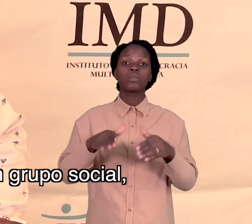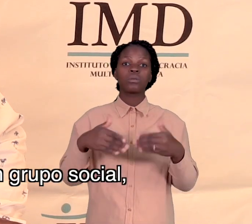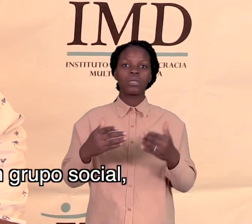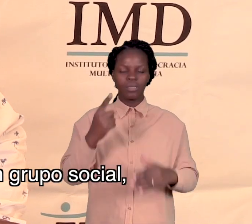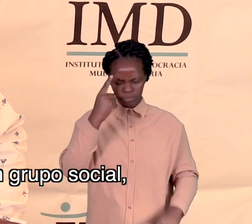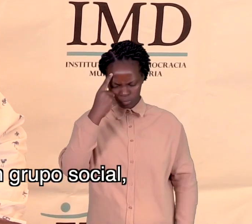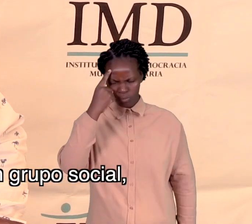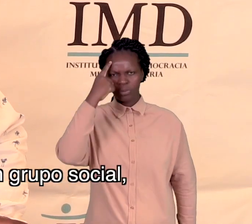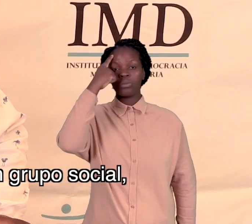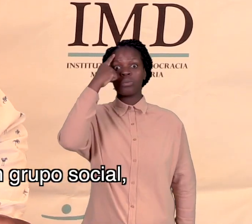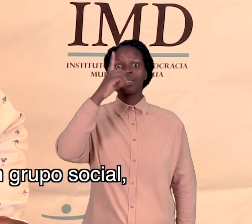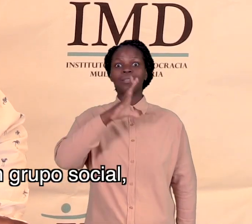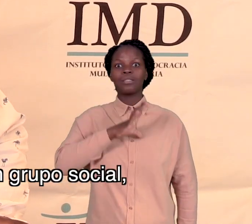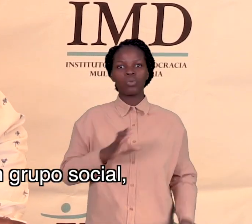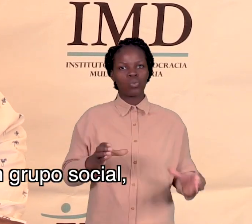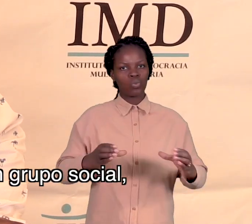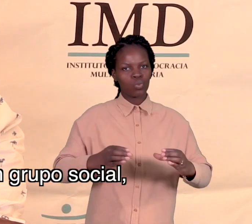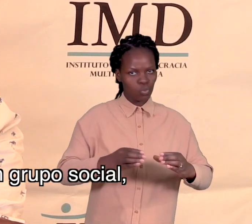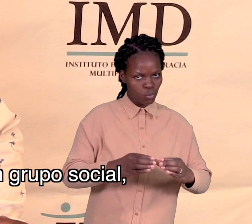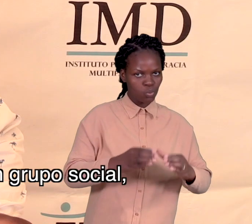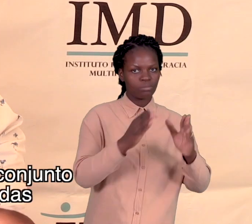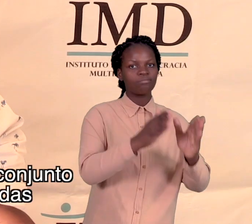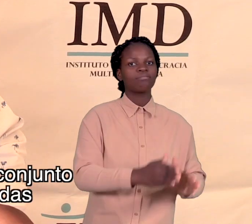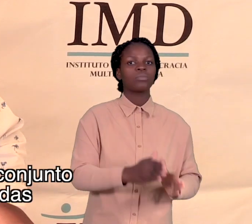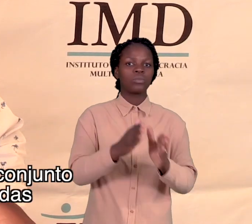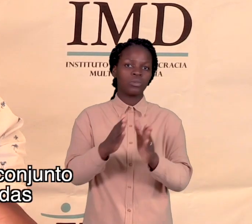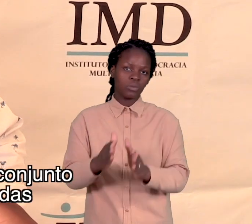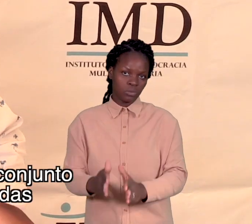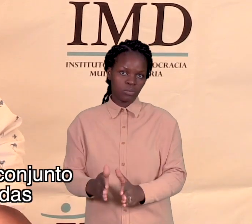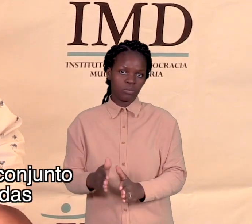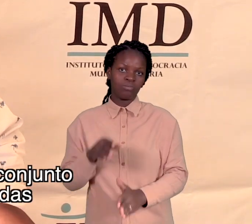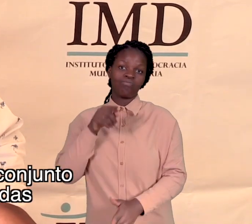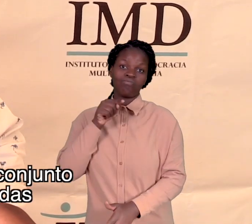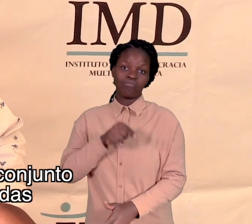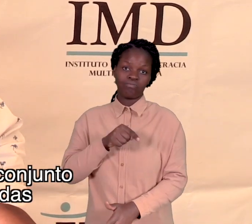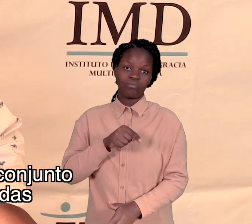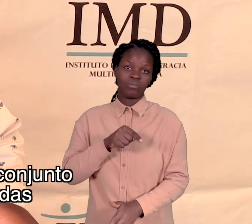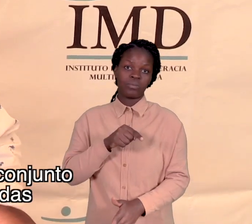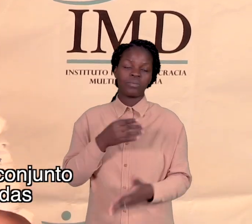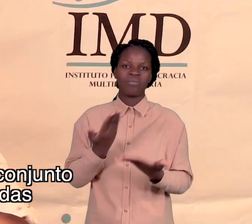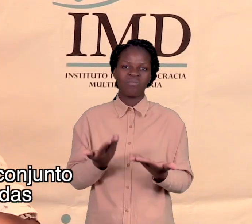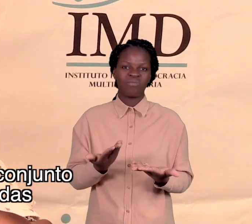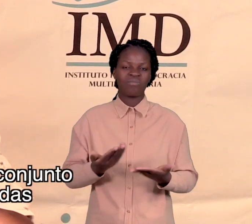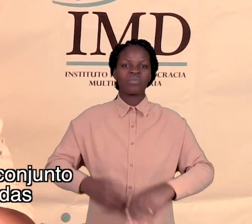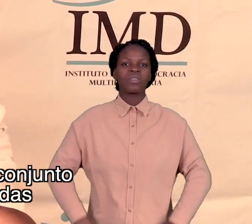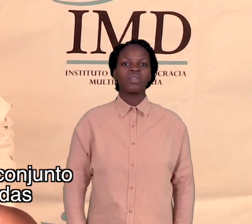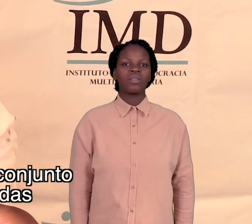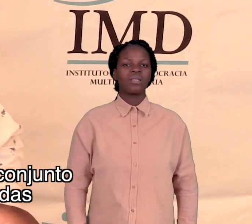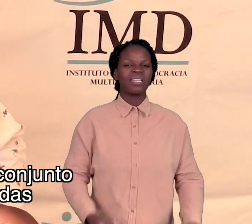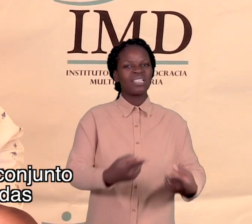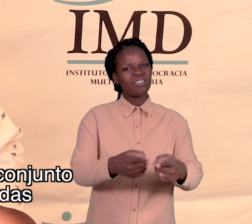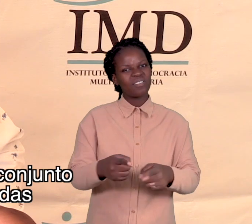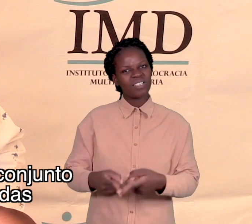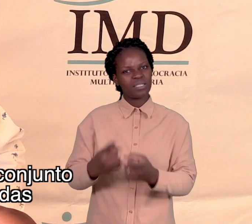lembrar que existe um grupo social que, infelizmente, por conta deste conjunto